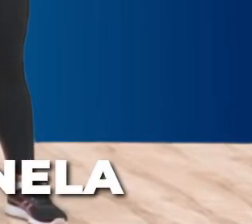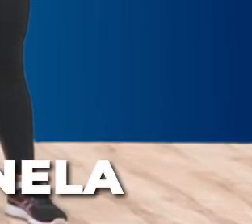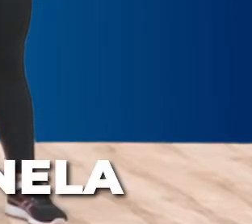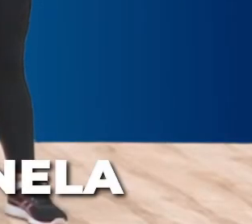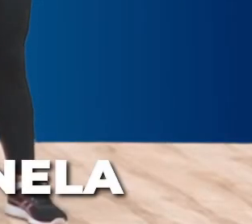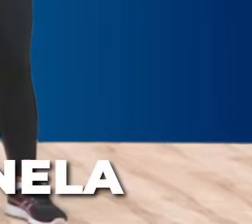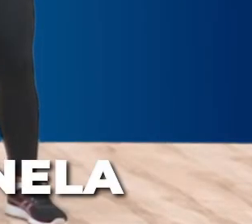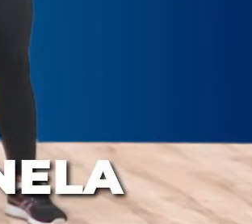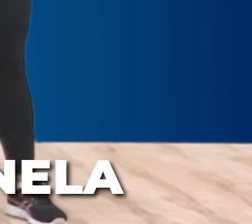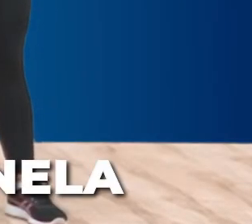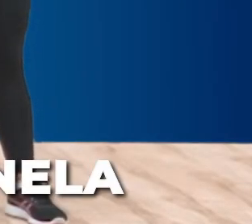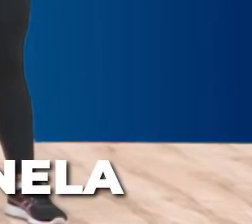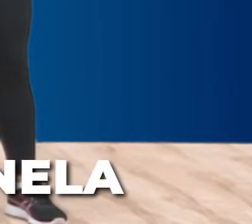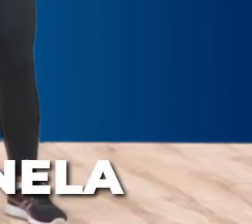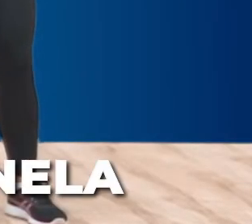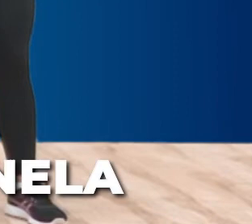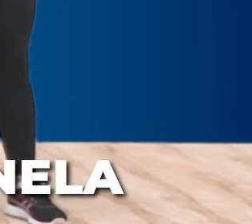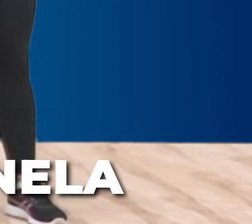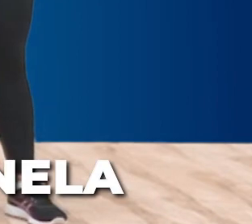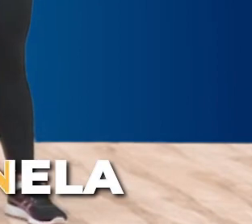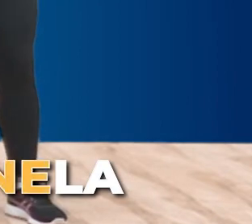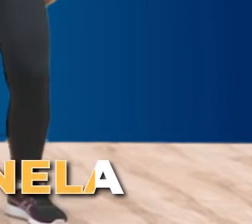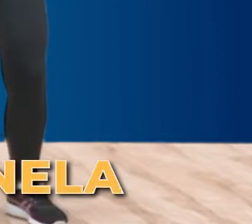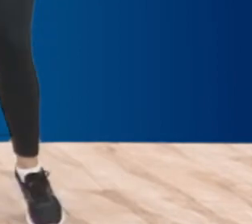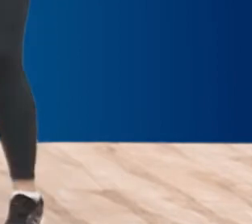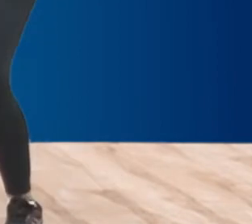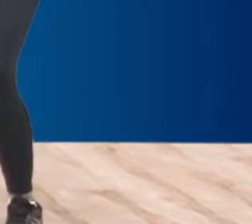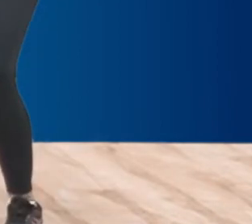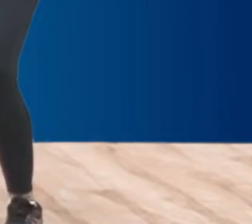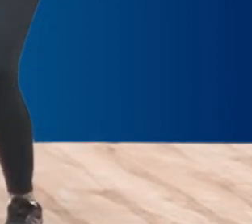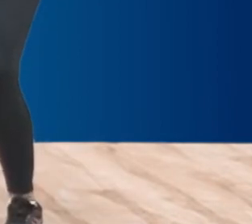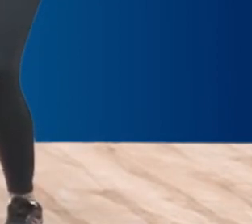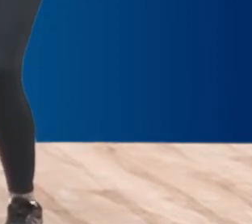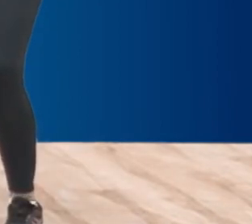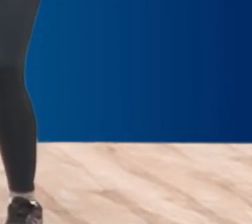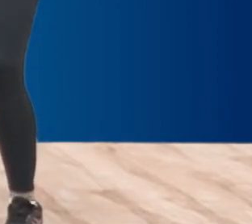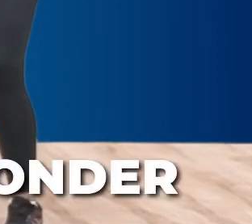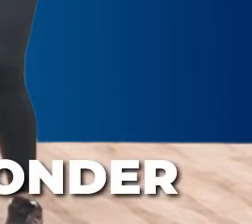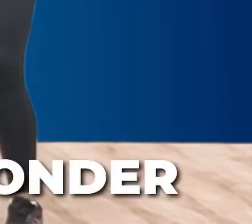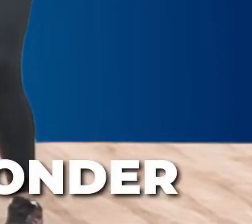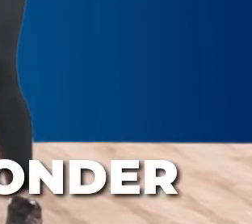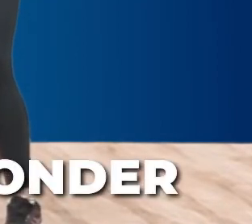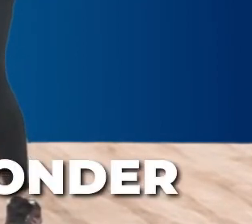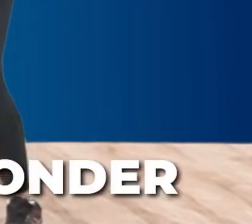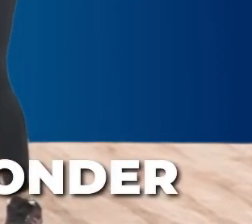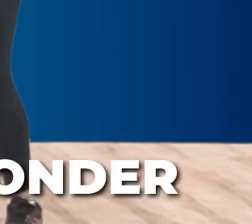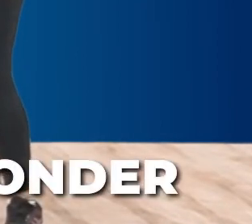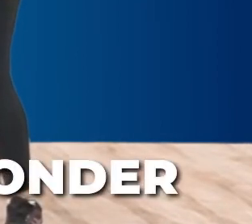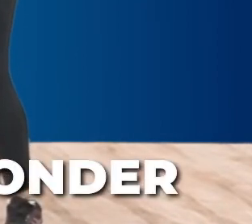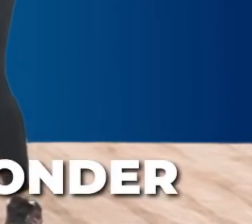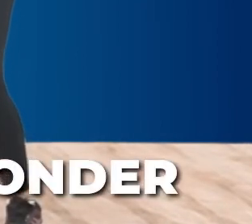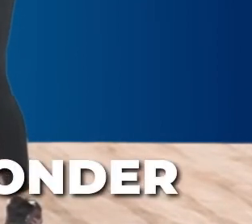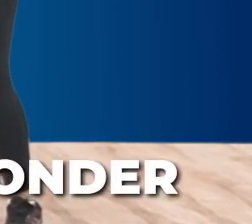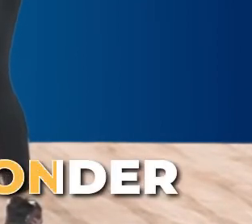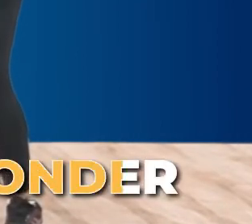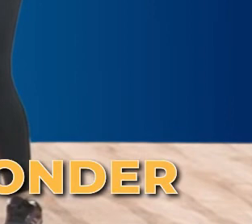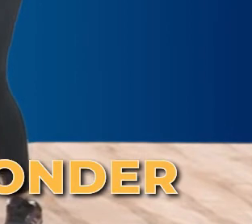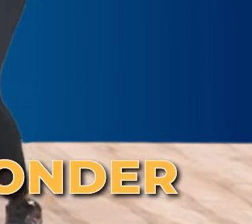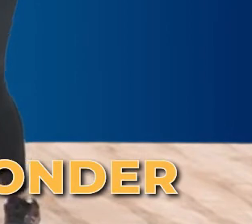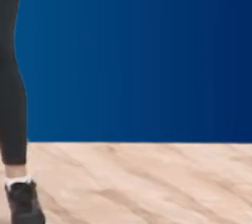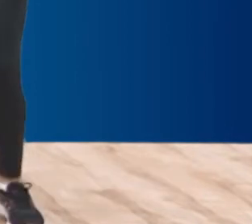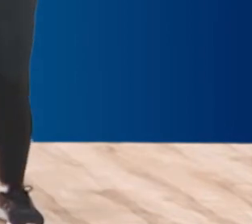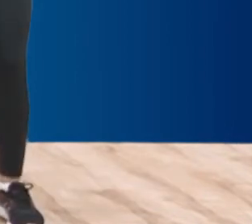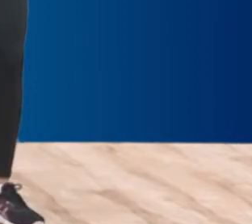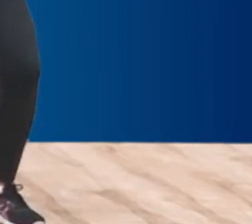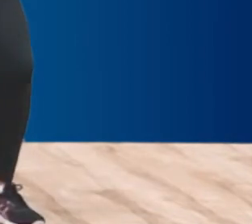Uma pipoca puxa assunto na panela. Ploque! Outra pipoca vem correndo